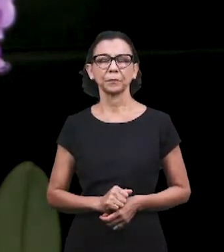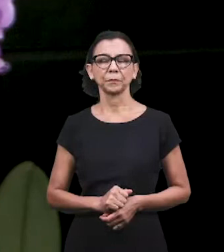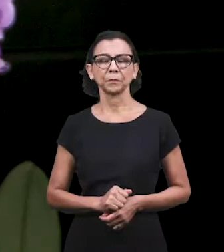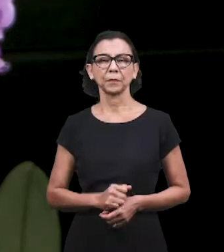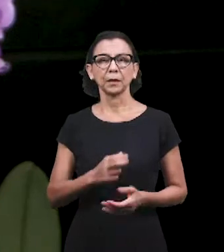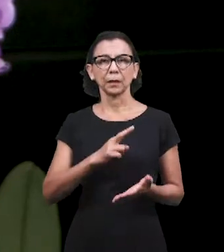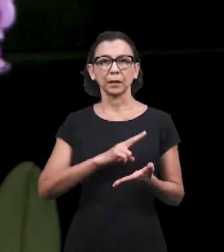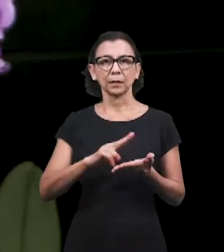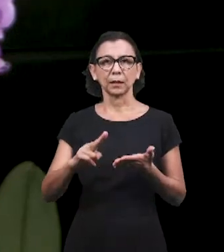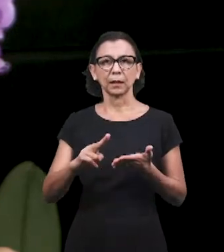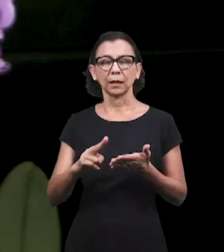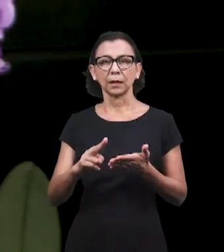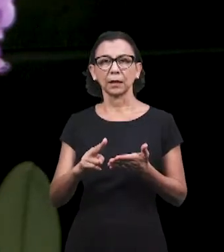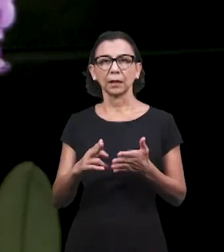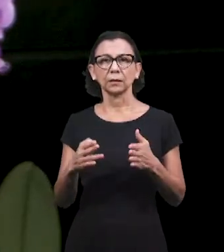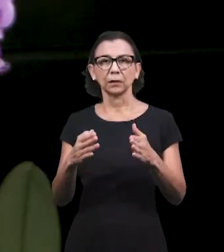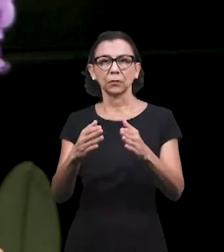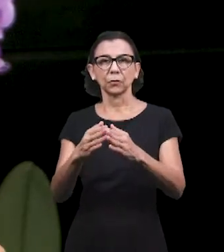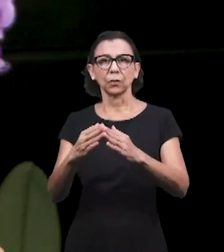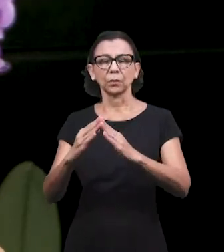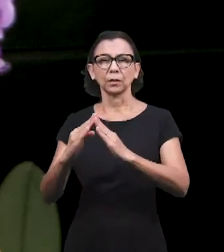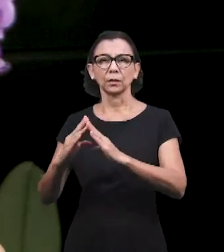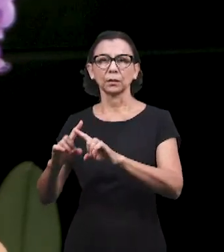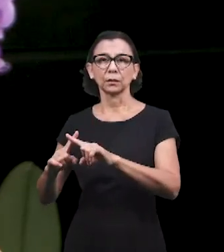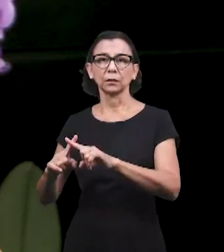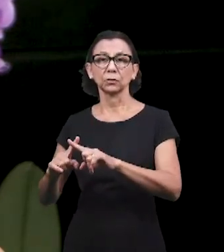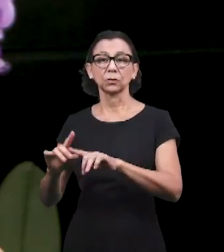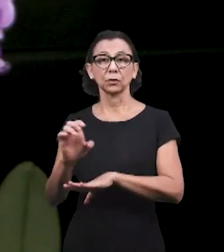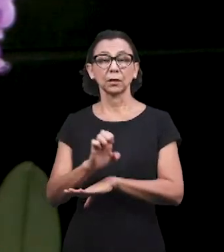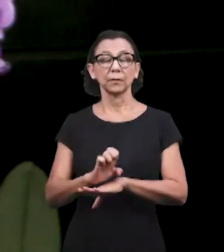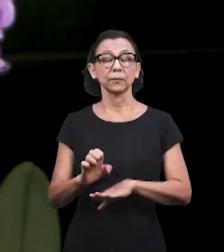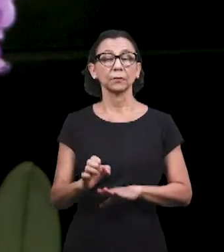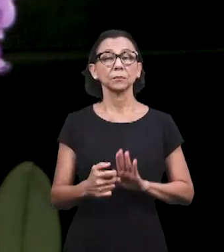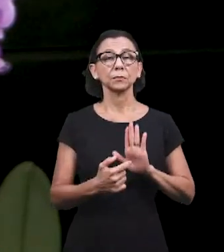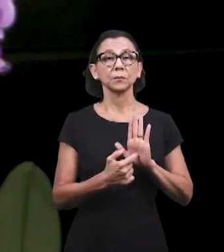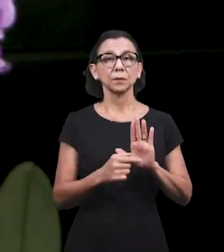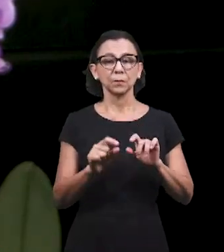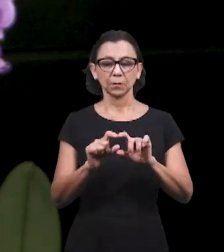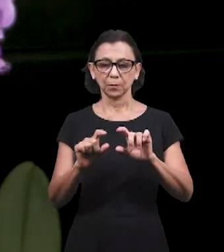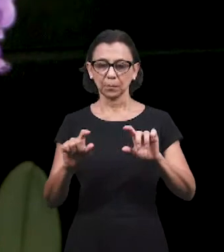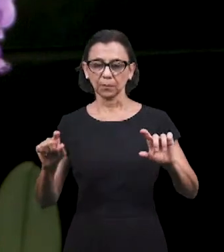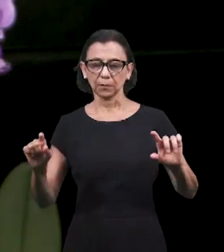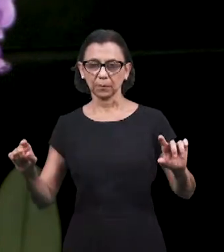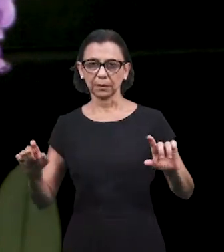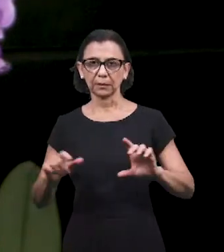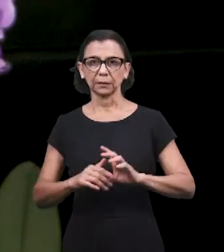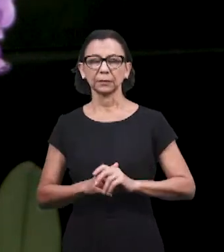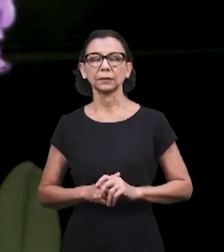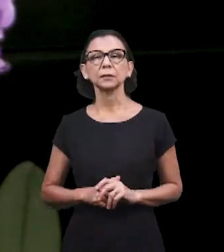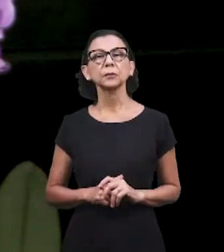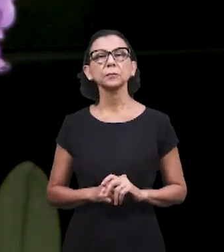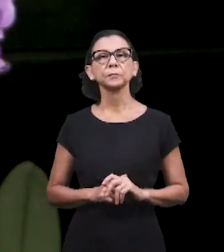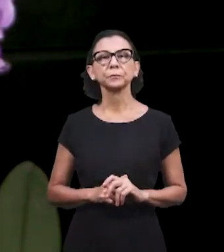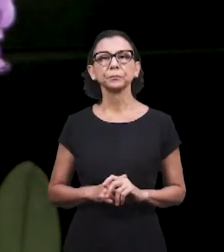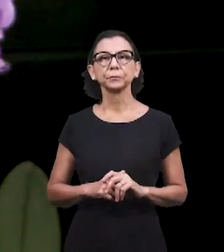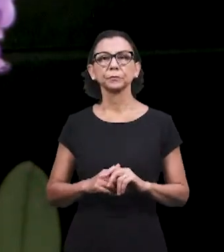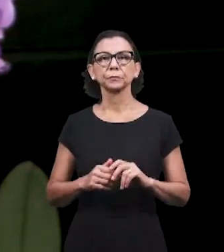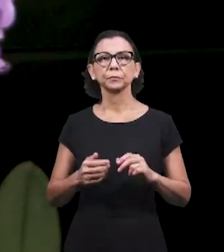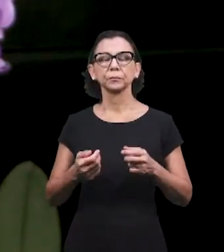Éfeso. Muito bom. Agora queremos apresentar, irmãos, uma frase que foi enviada para o nosso portal. Ela foi